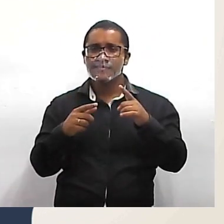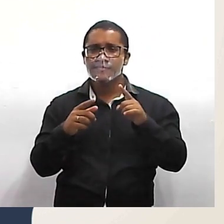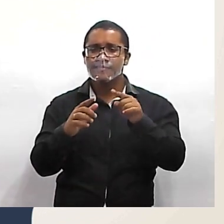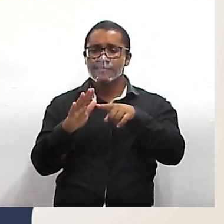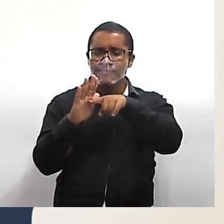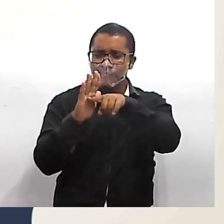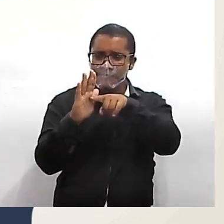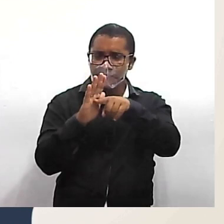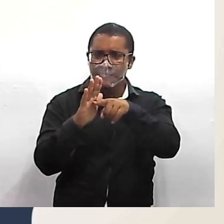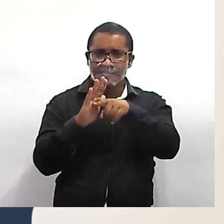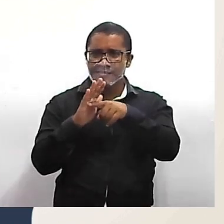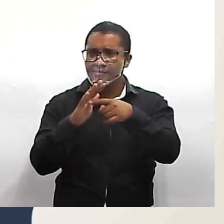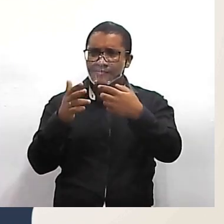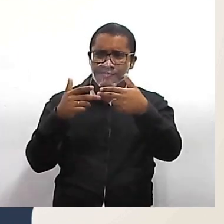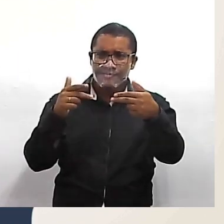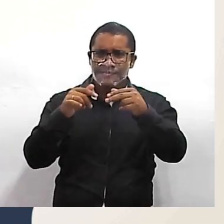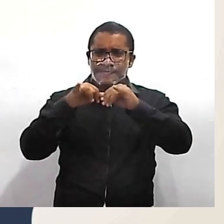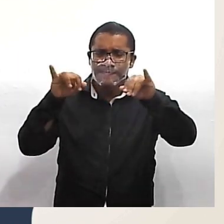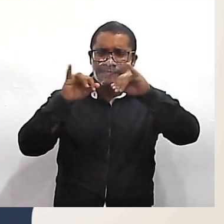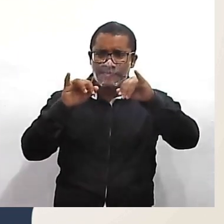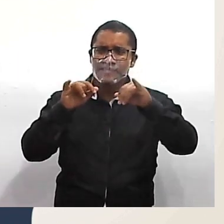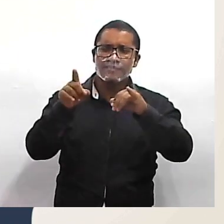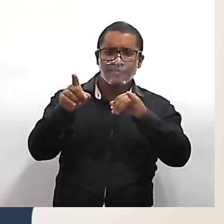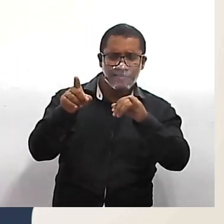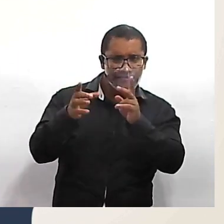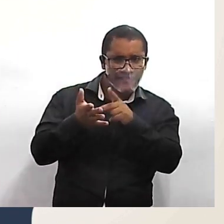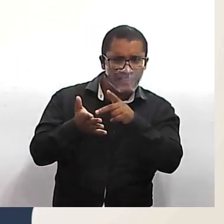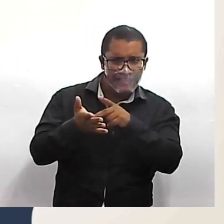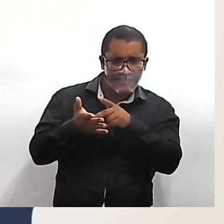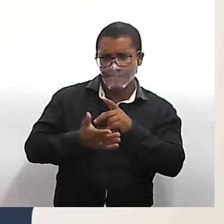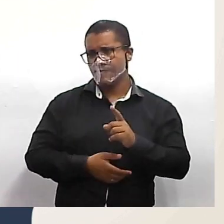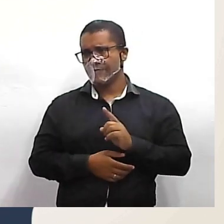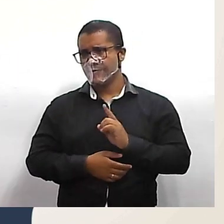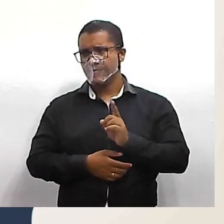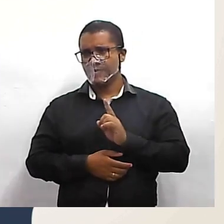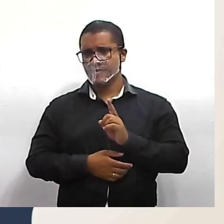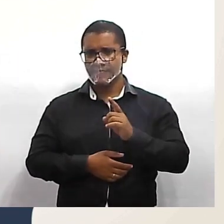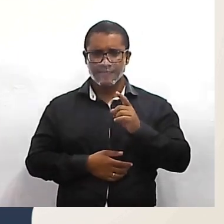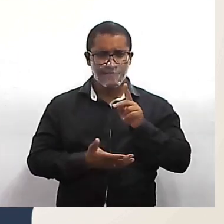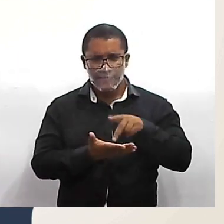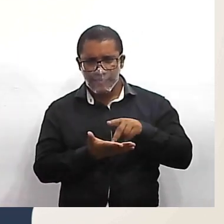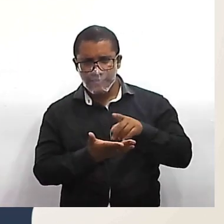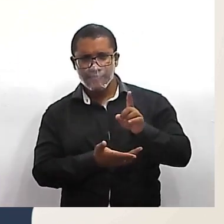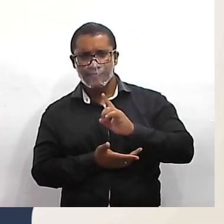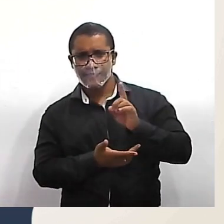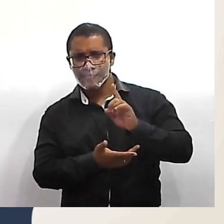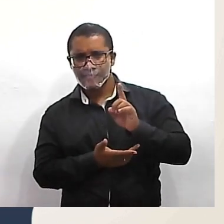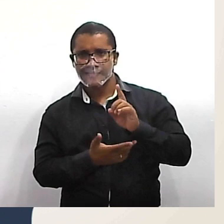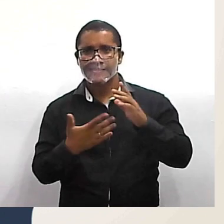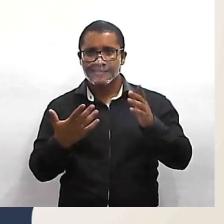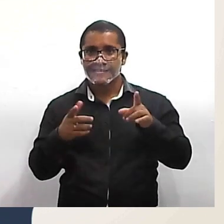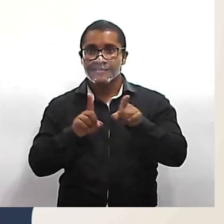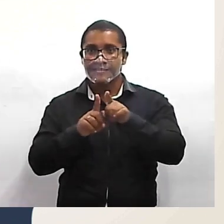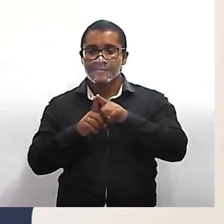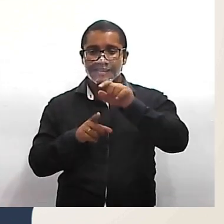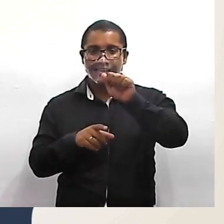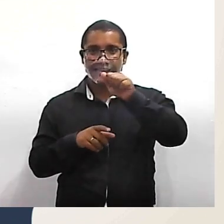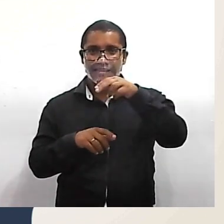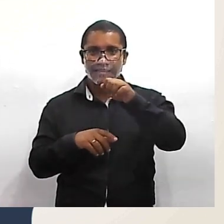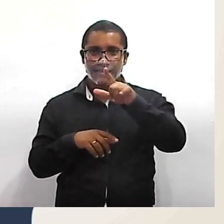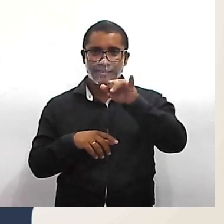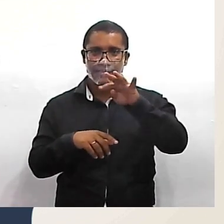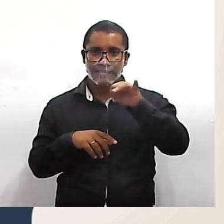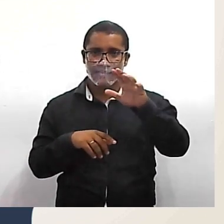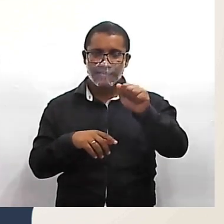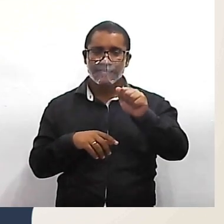as afirmações consideradas como verdades em nosso cotidiano. Já a capacidade analítica é